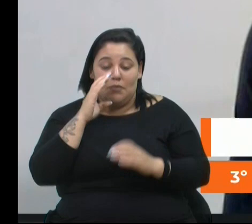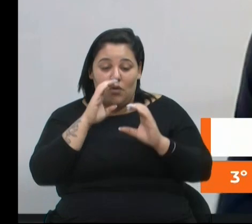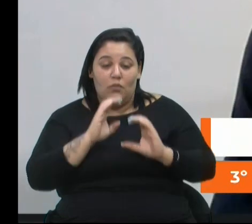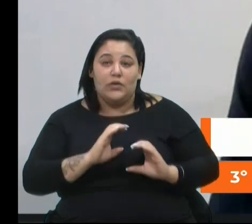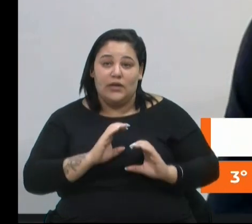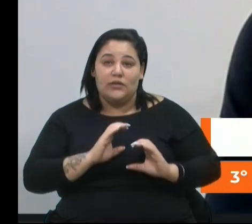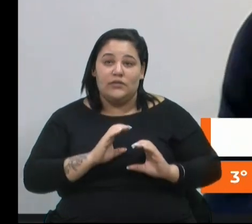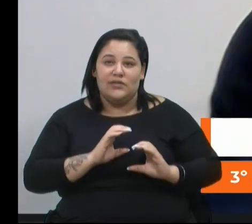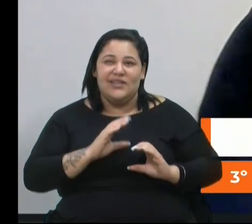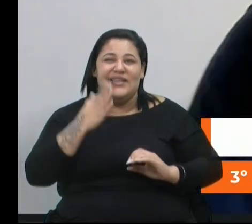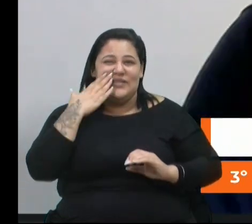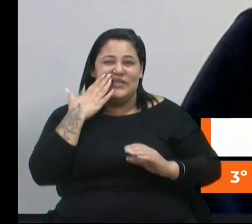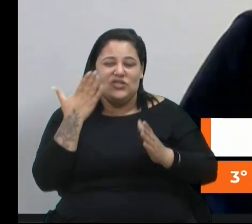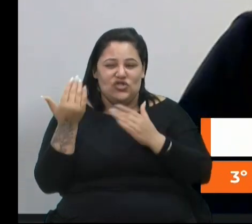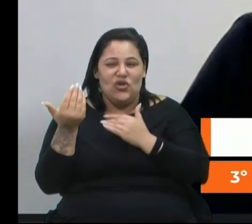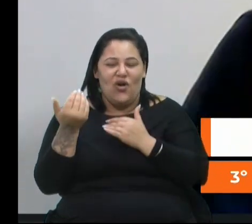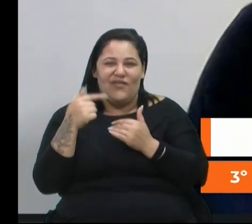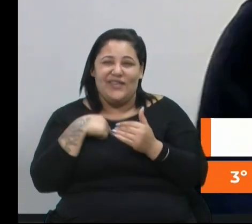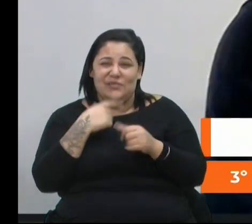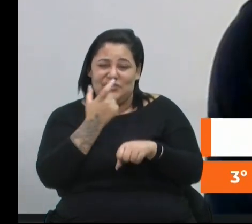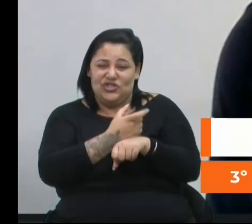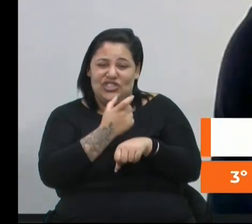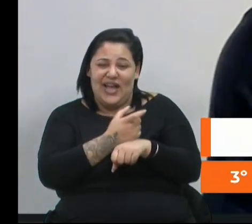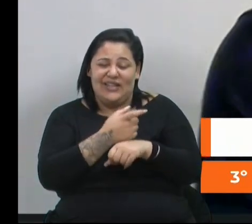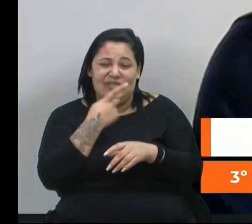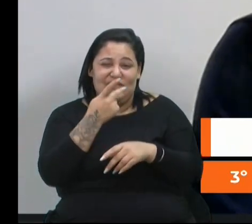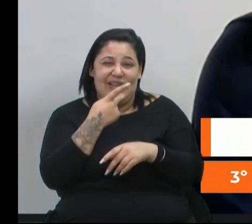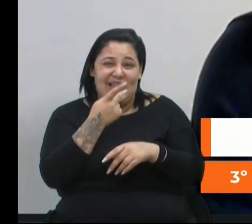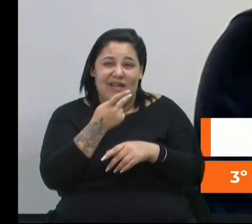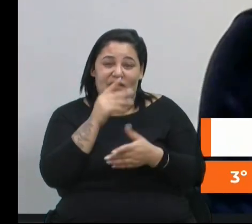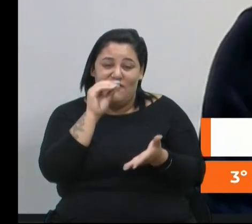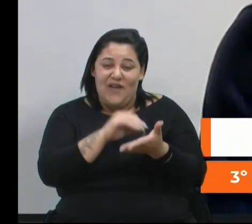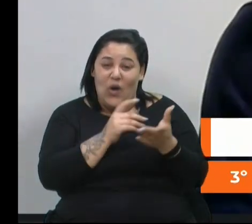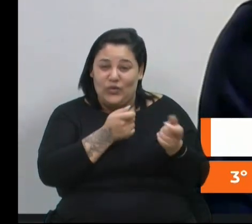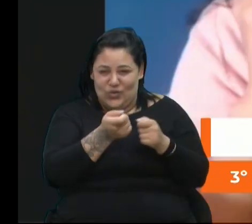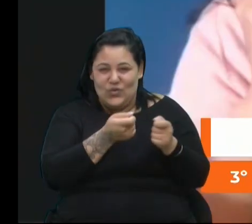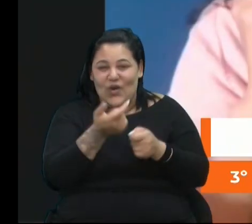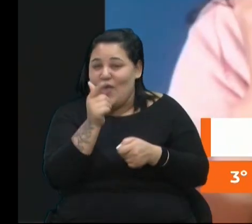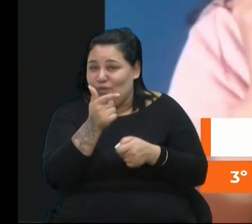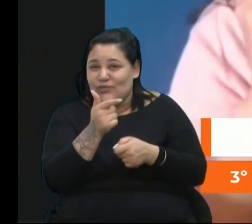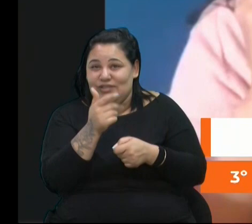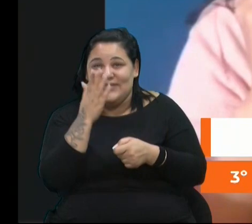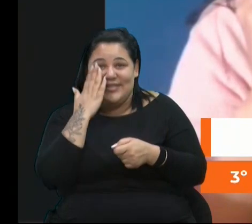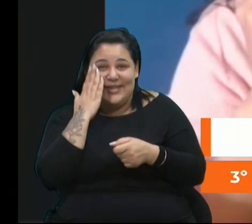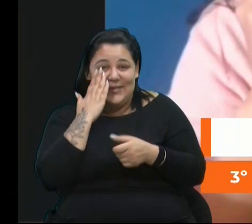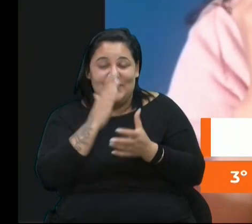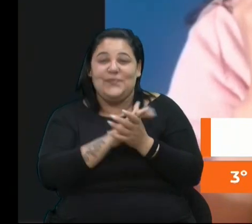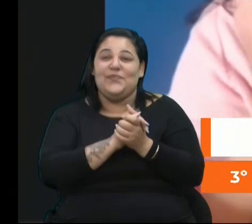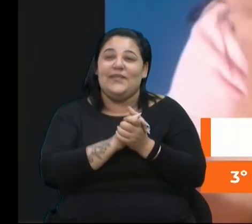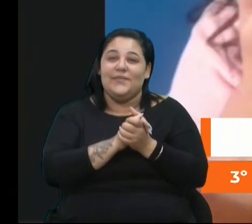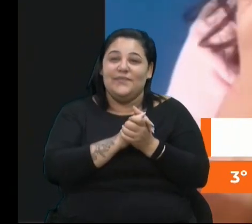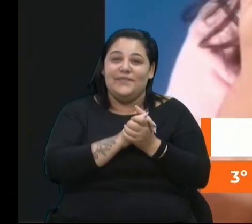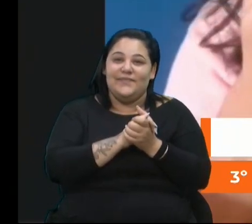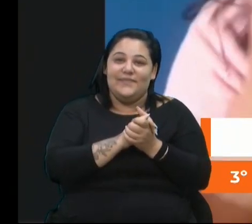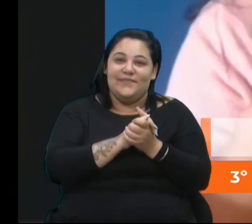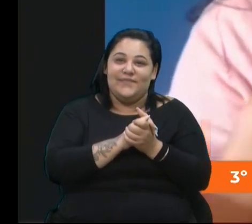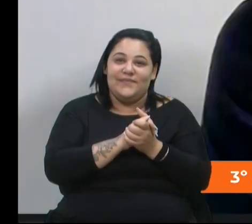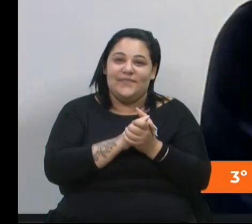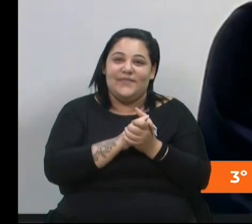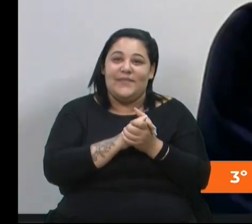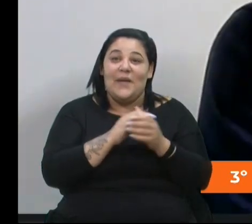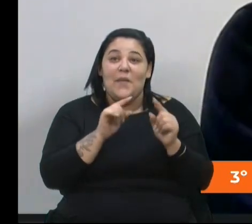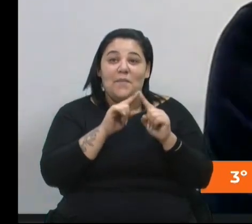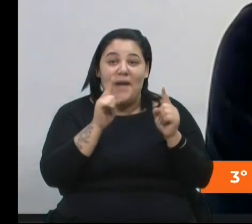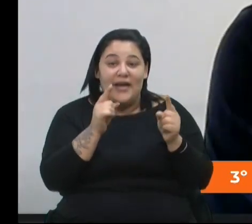sei que quando eu era mais novo eu era meio descontrolado, né? Falta de controle inibitório. Sim, mas